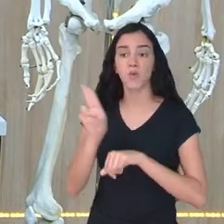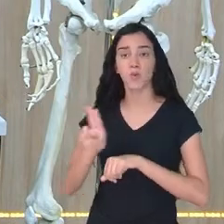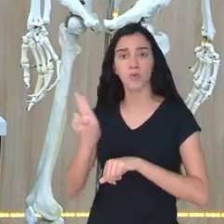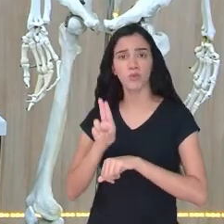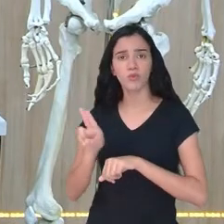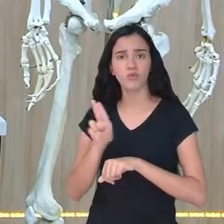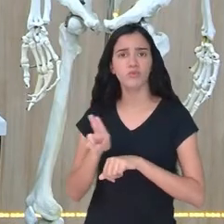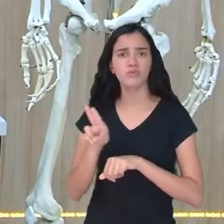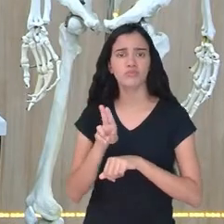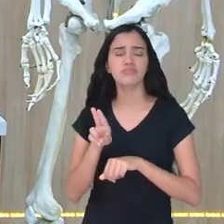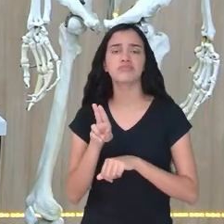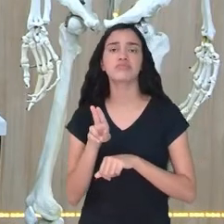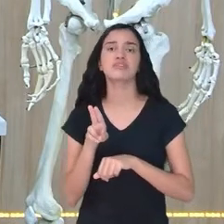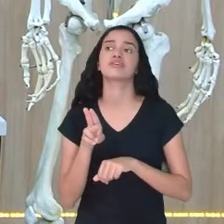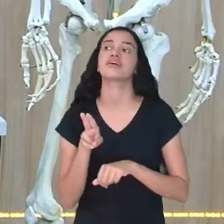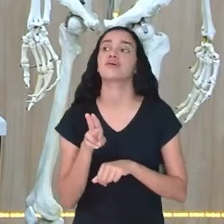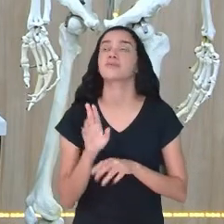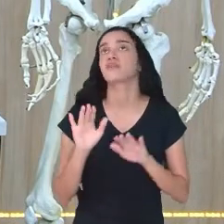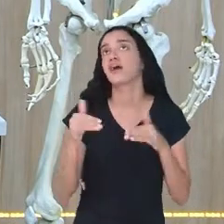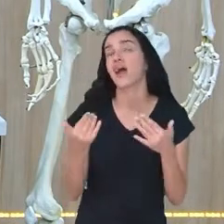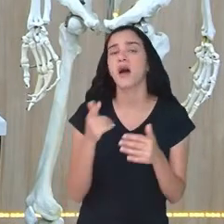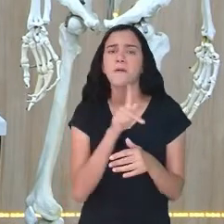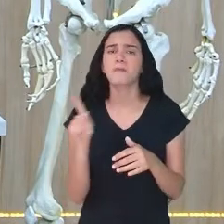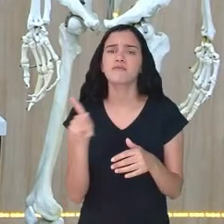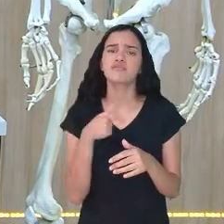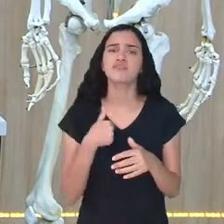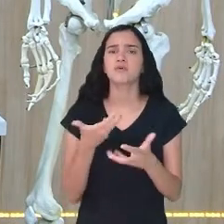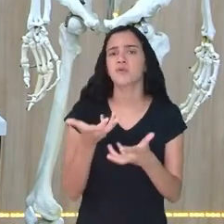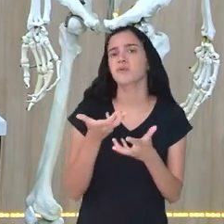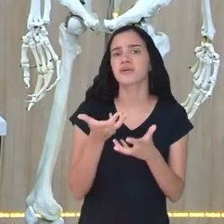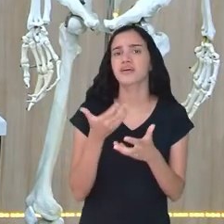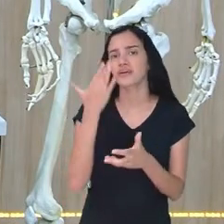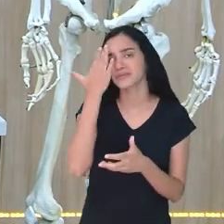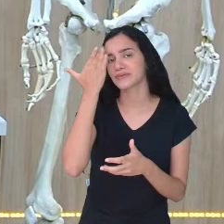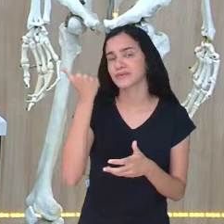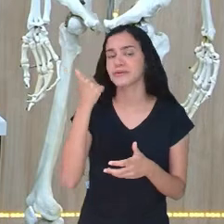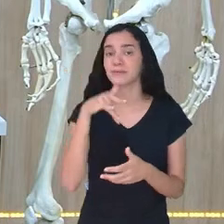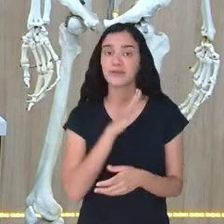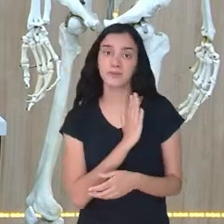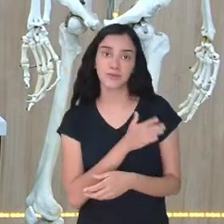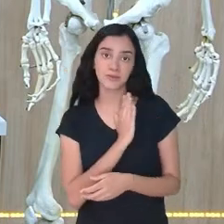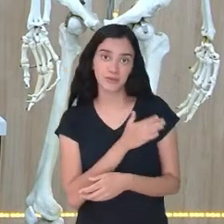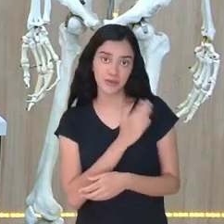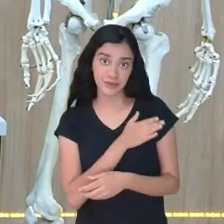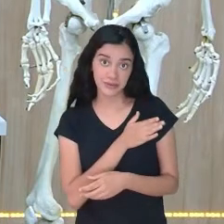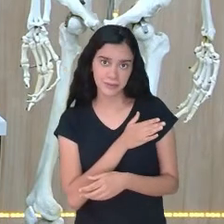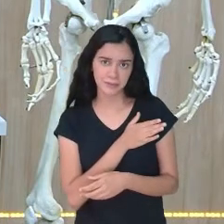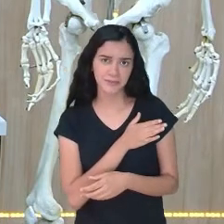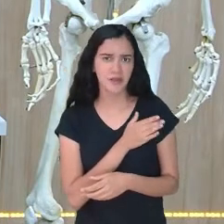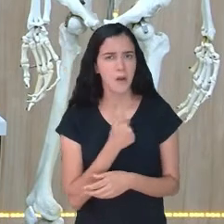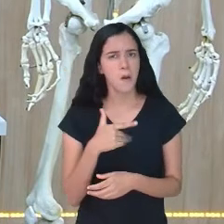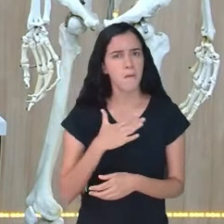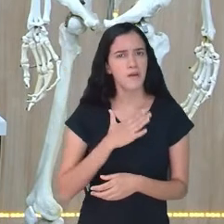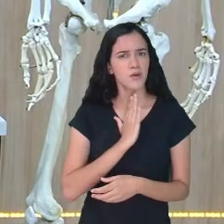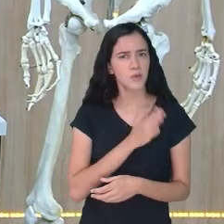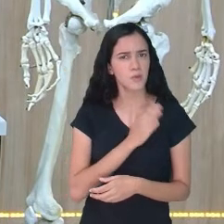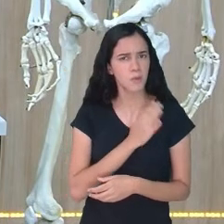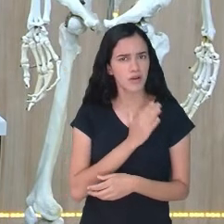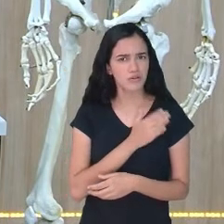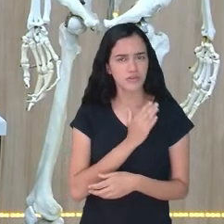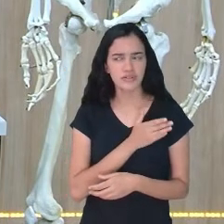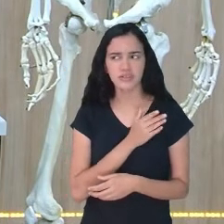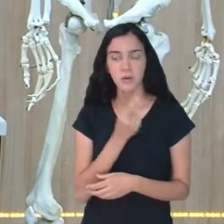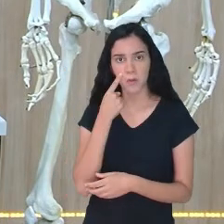cuidado. Como é esse órgão? Ah, professor, eu queria saber em relação ao coração. Será que o meu coração é desse